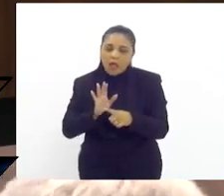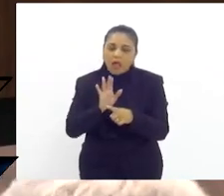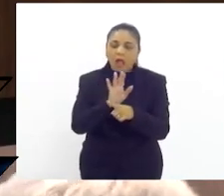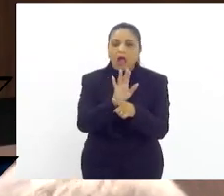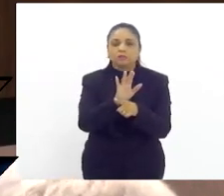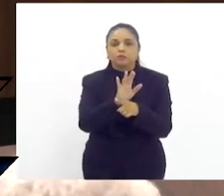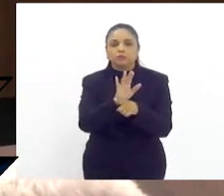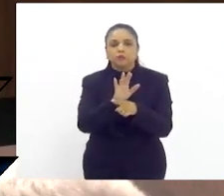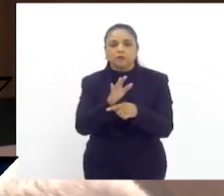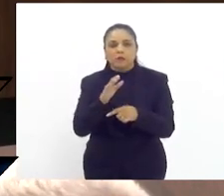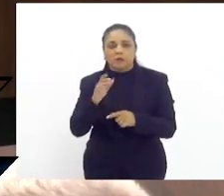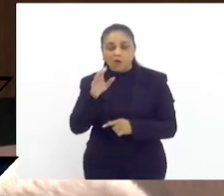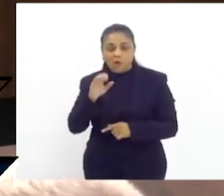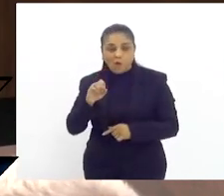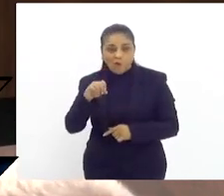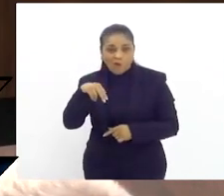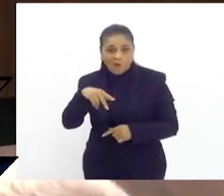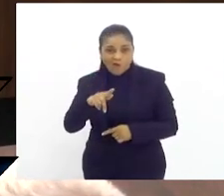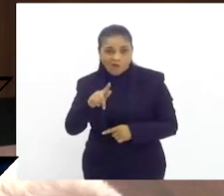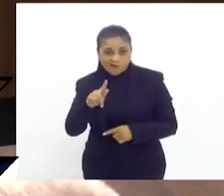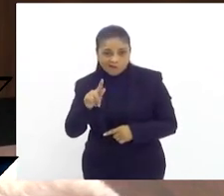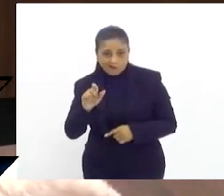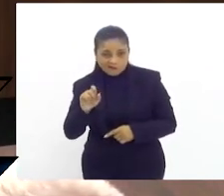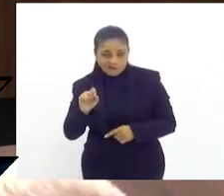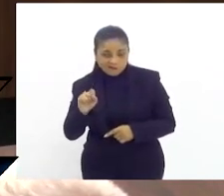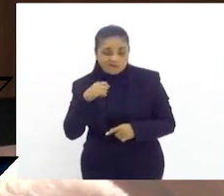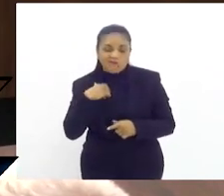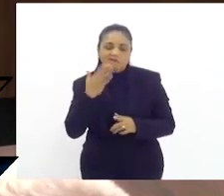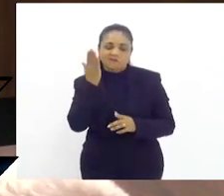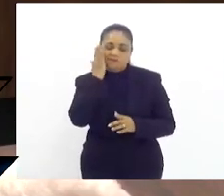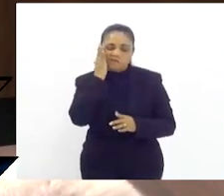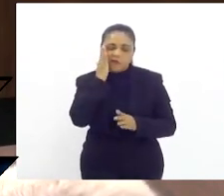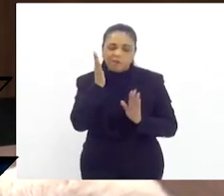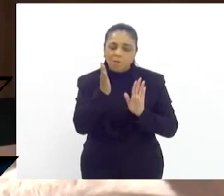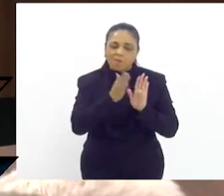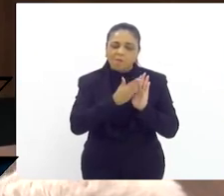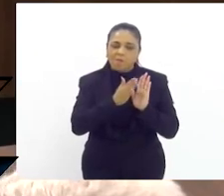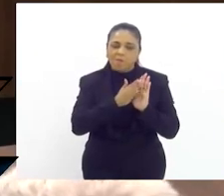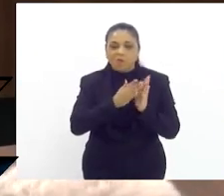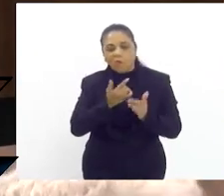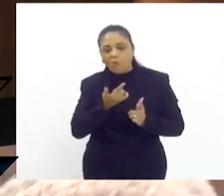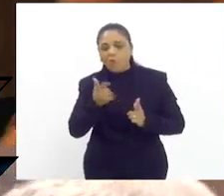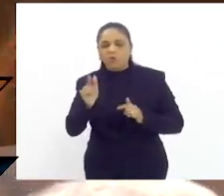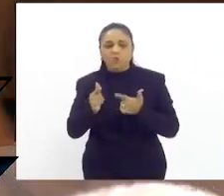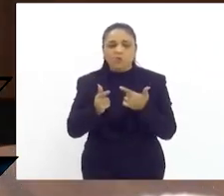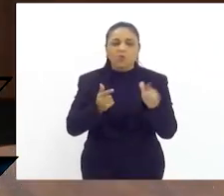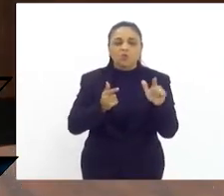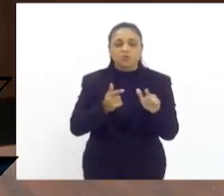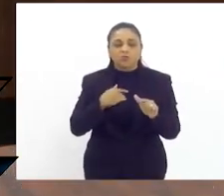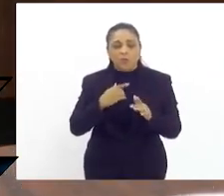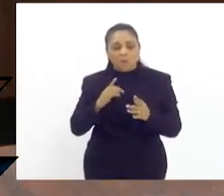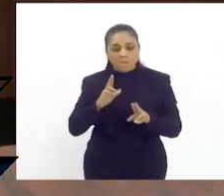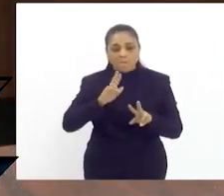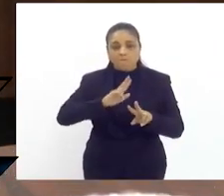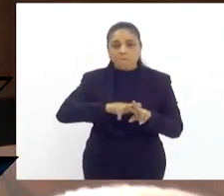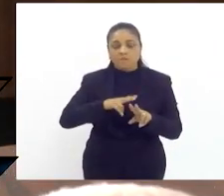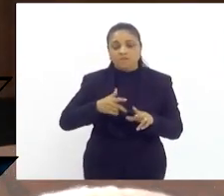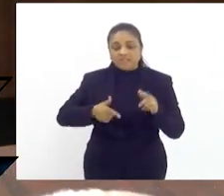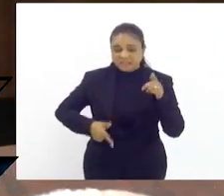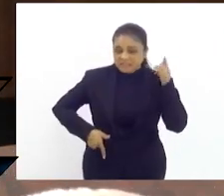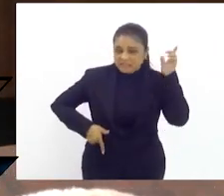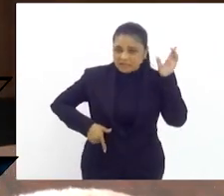essas ONGs E na verdade a gente sabe que o propósito é outro foram apreendidos 17 fuzis né